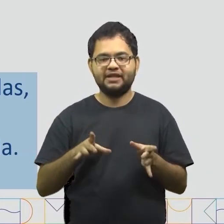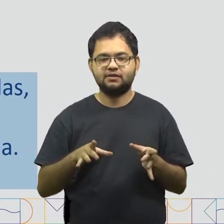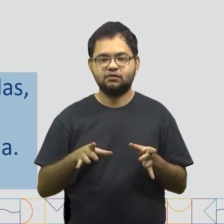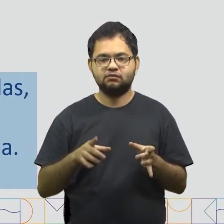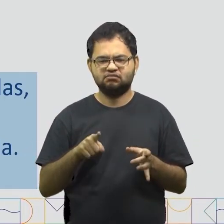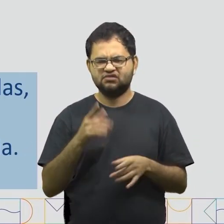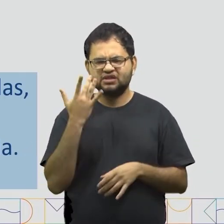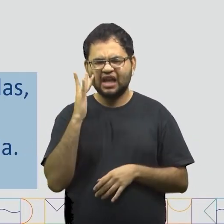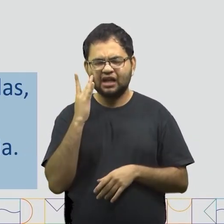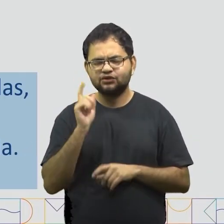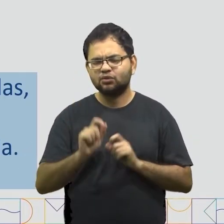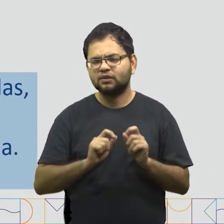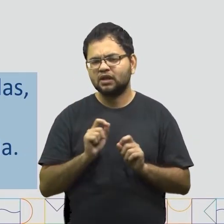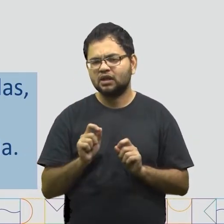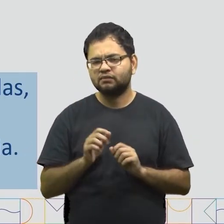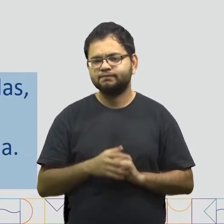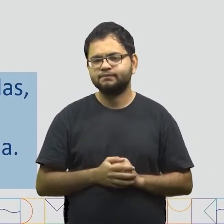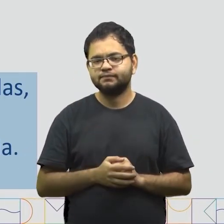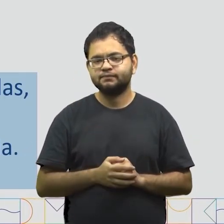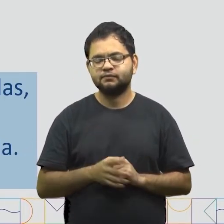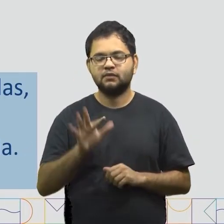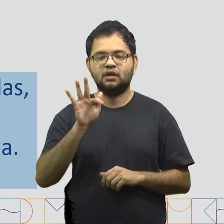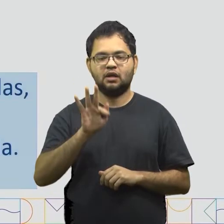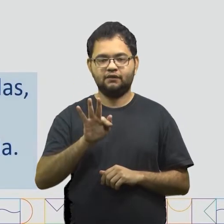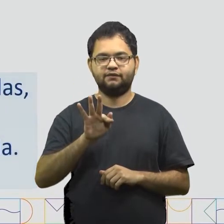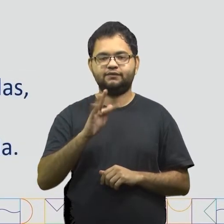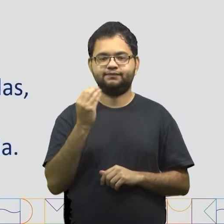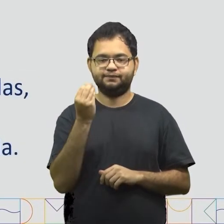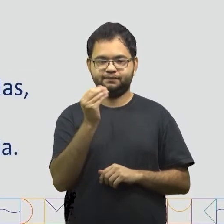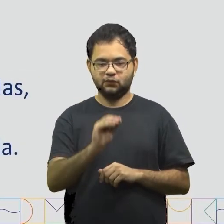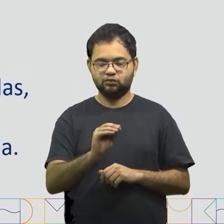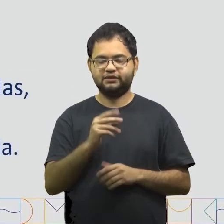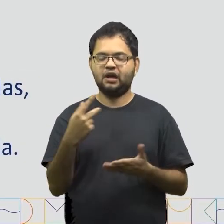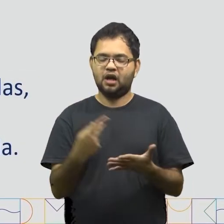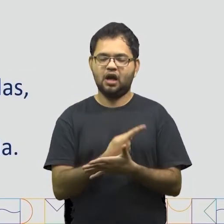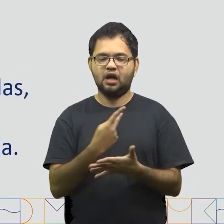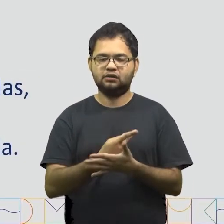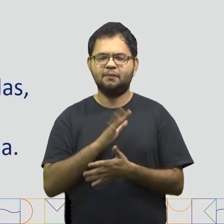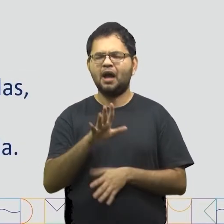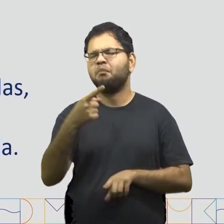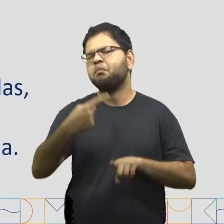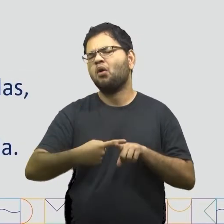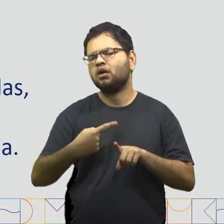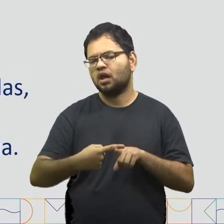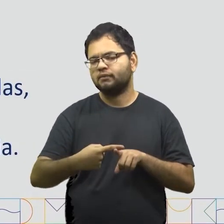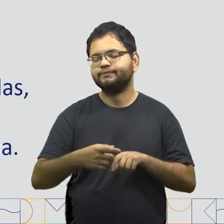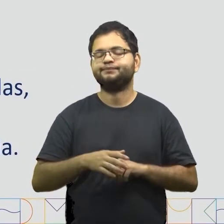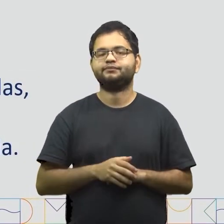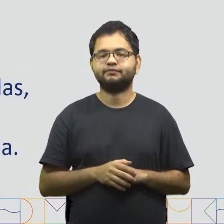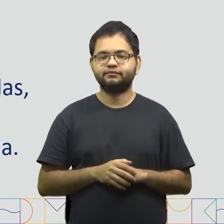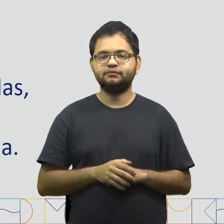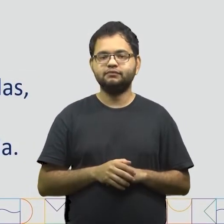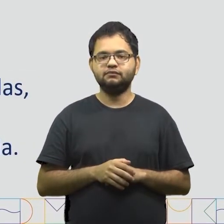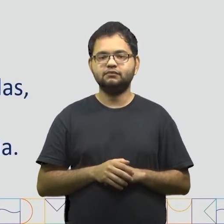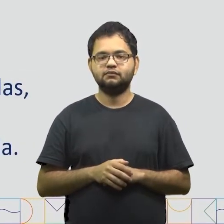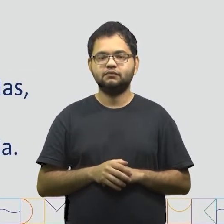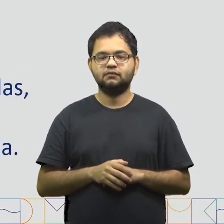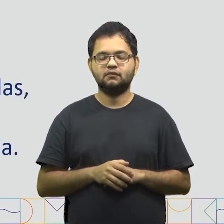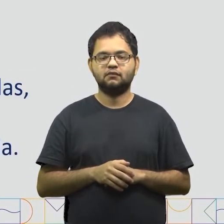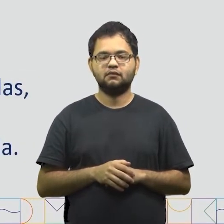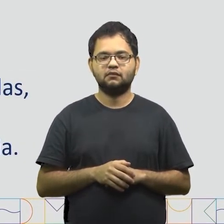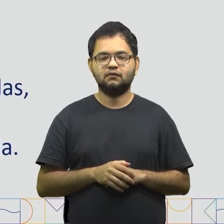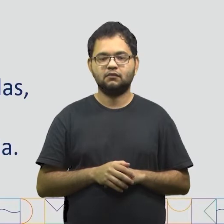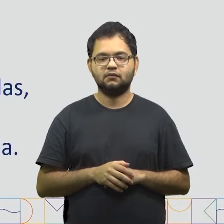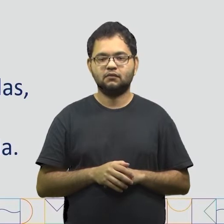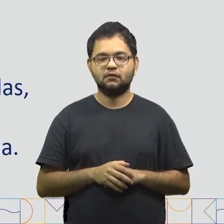que que você acha dessa afirmação ela é é falsa mas porque Professor você pode estar